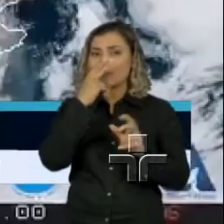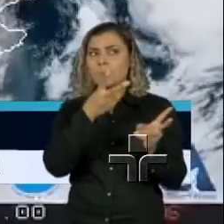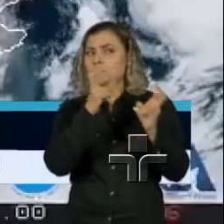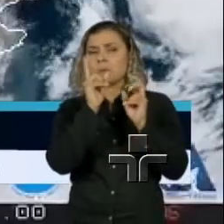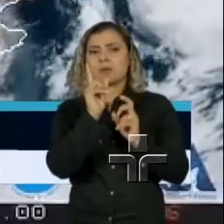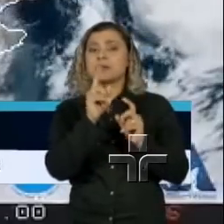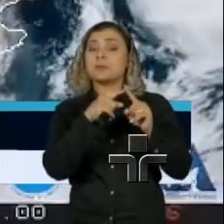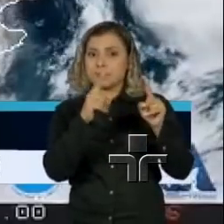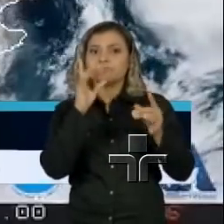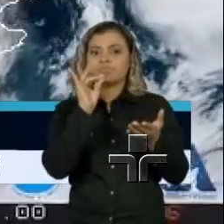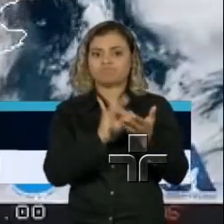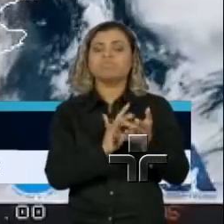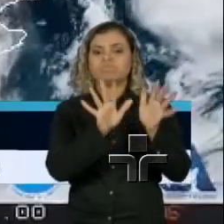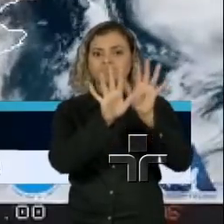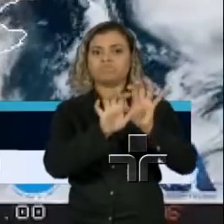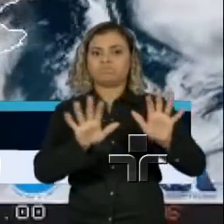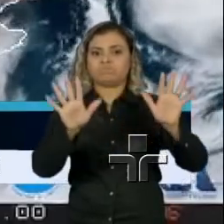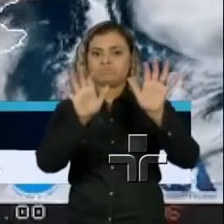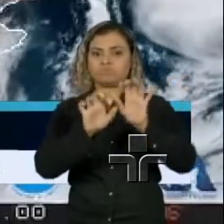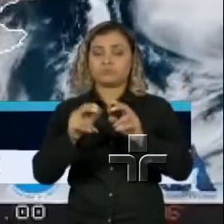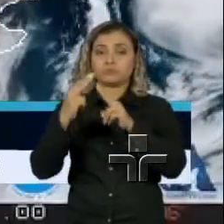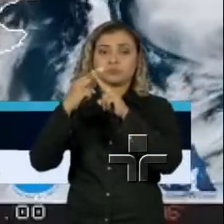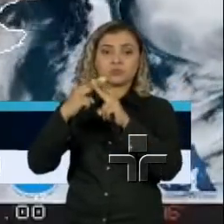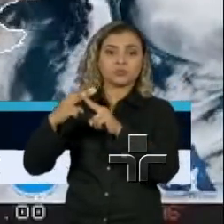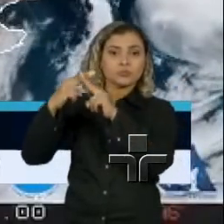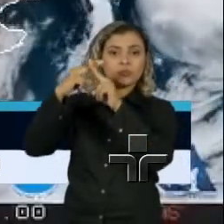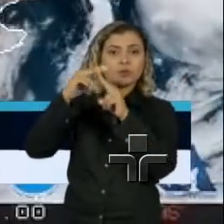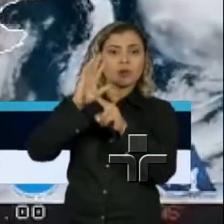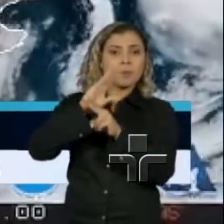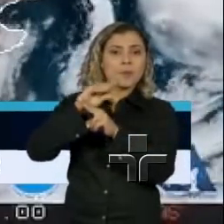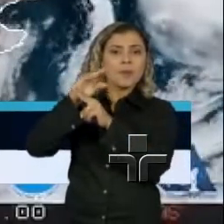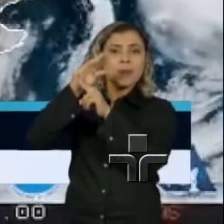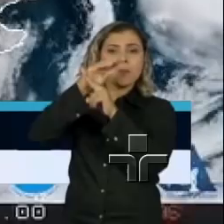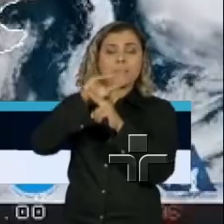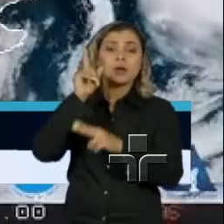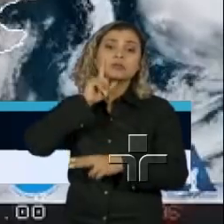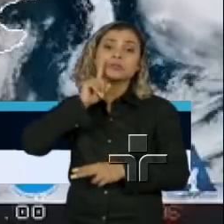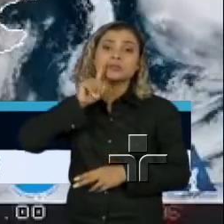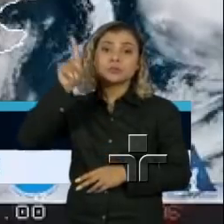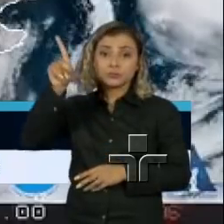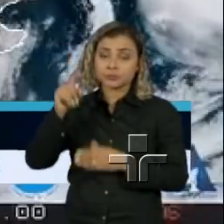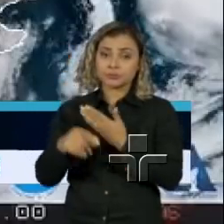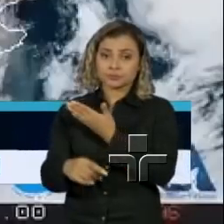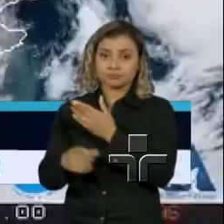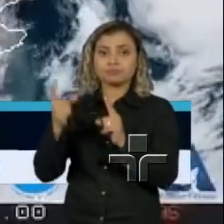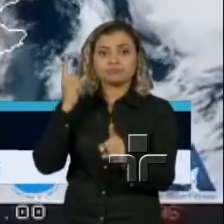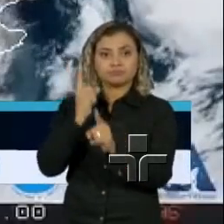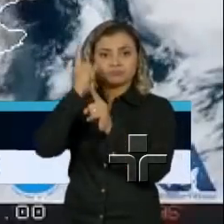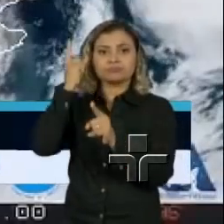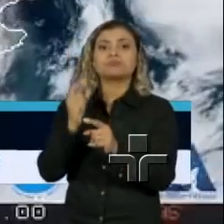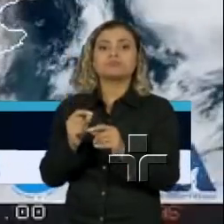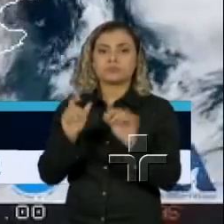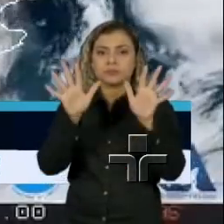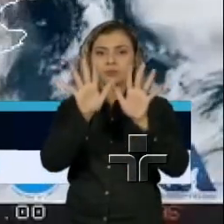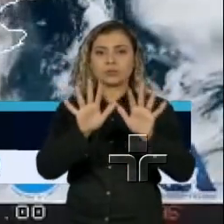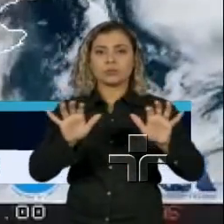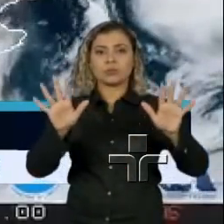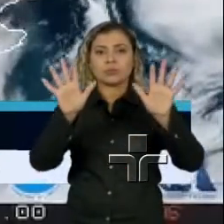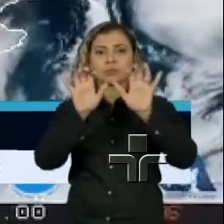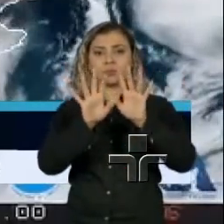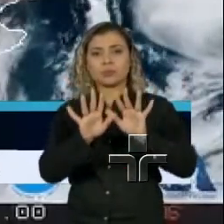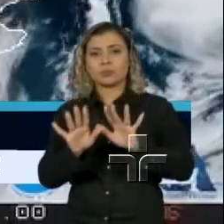despercebido. Satélites da Administração Nacional Oceânica e Atmosférica dos Estados Unidos identificaram que a fumaça cruzou o